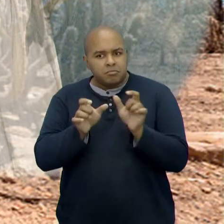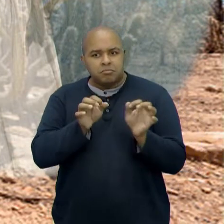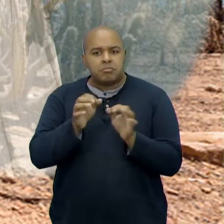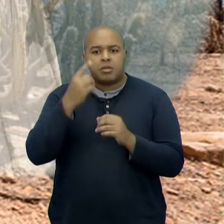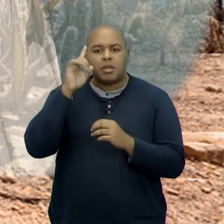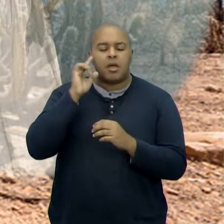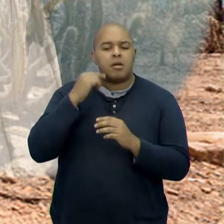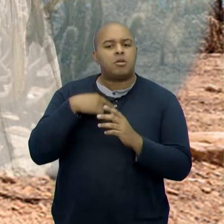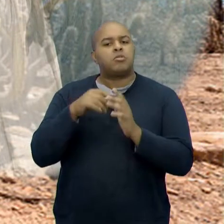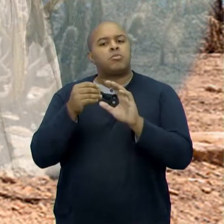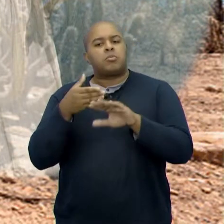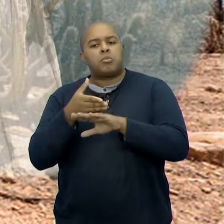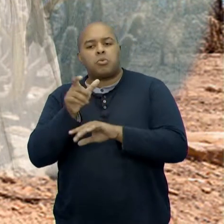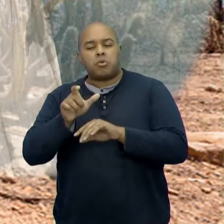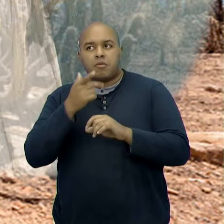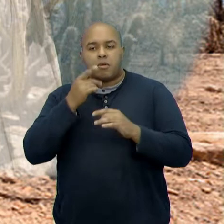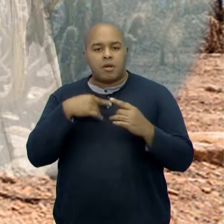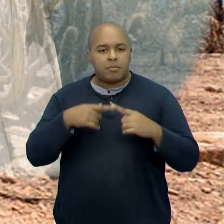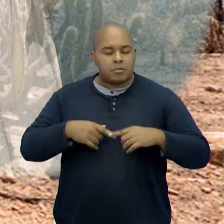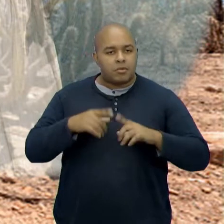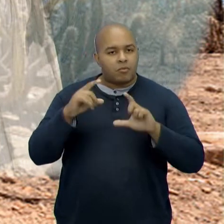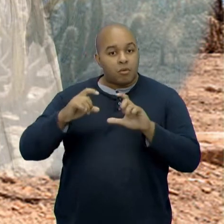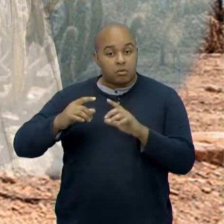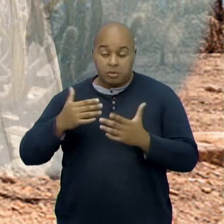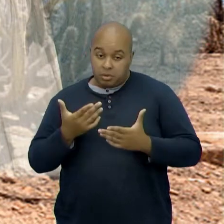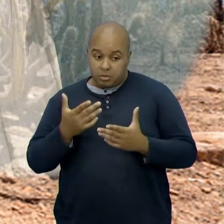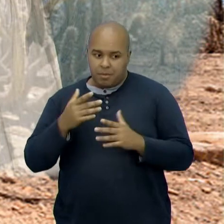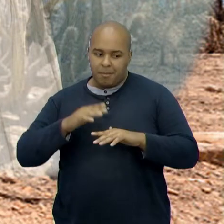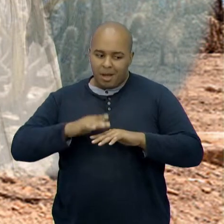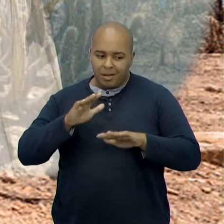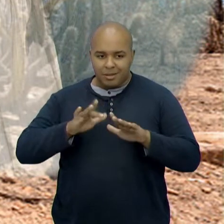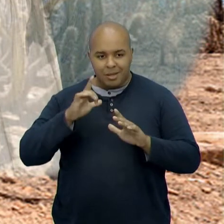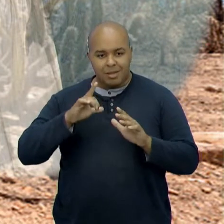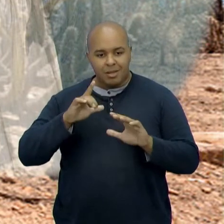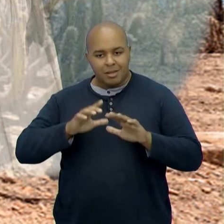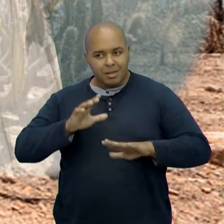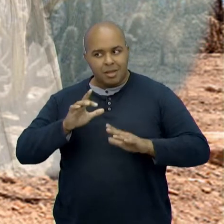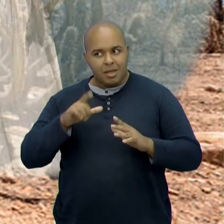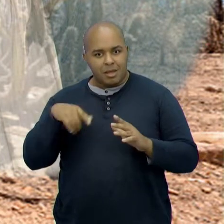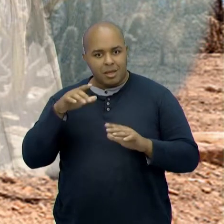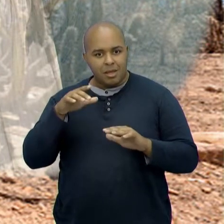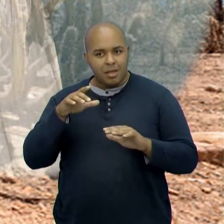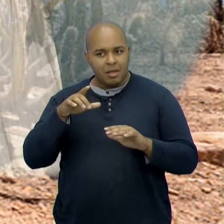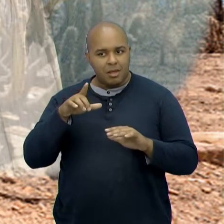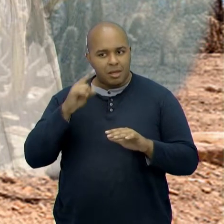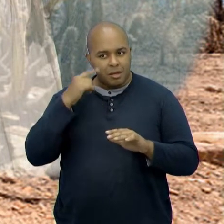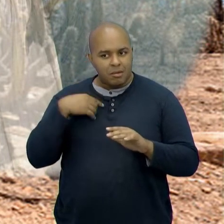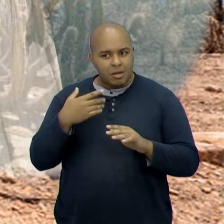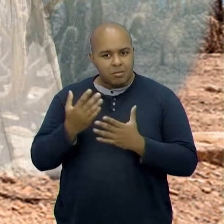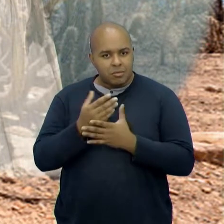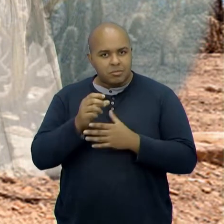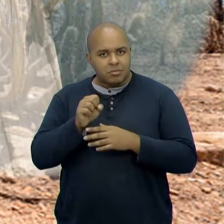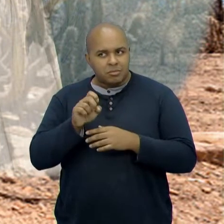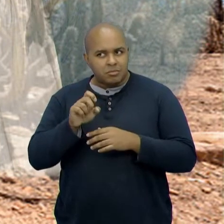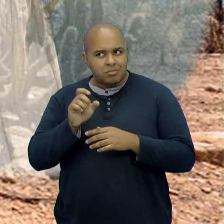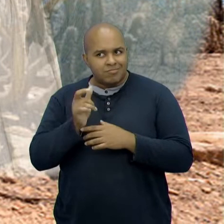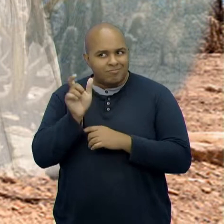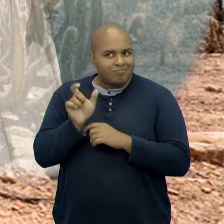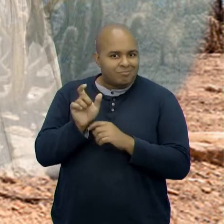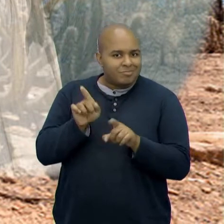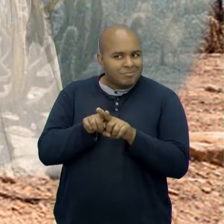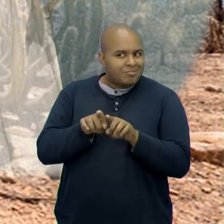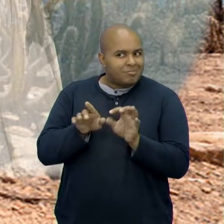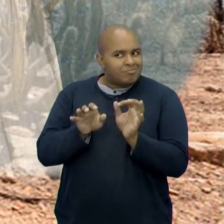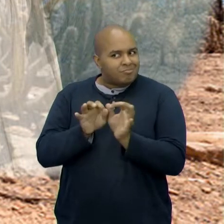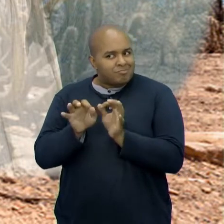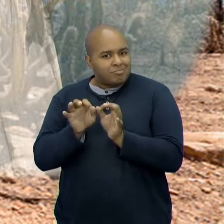do elenco, eu falo sobre a questão da fotografia. Então, por mais que seja uma subjetividade